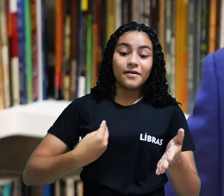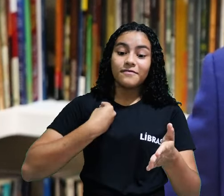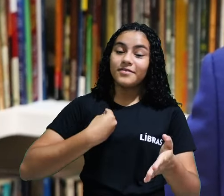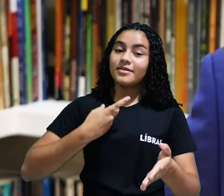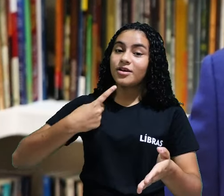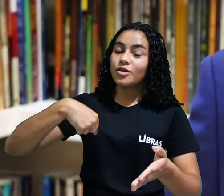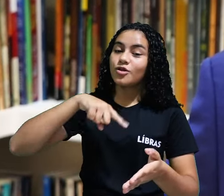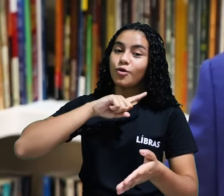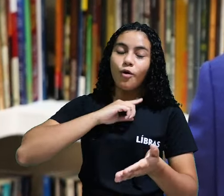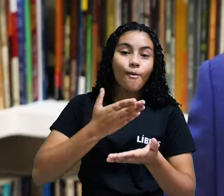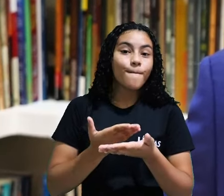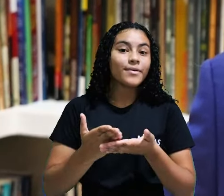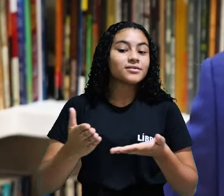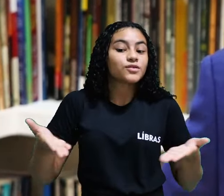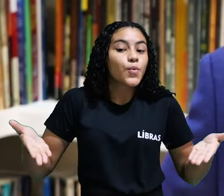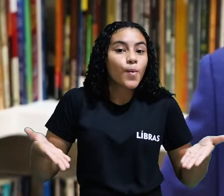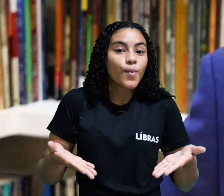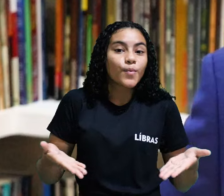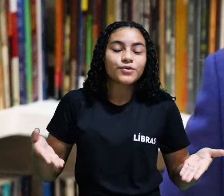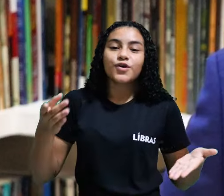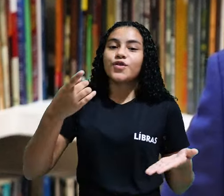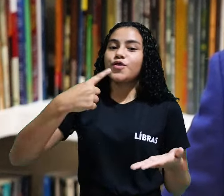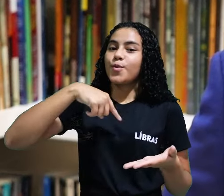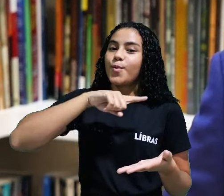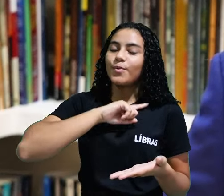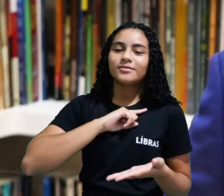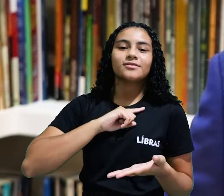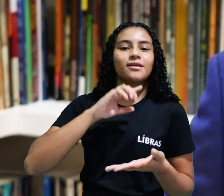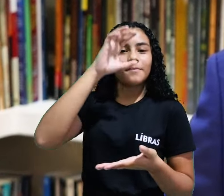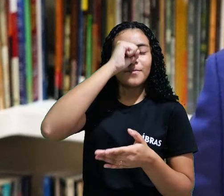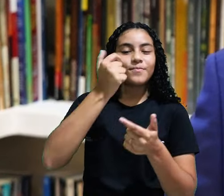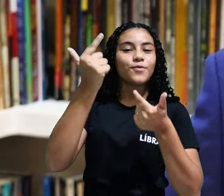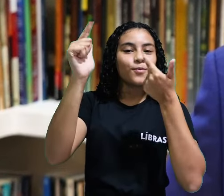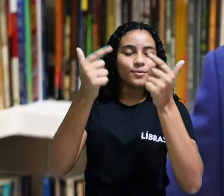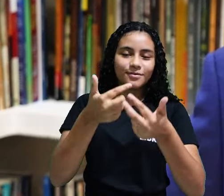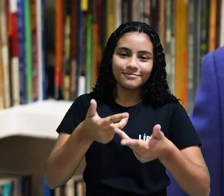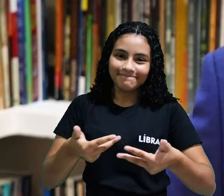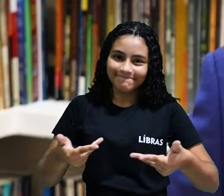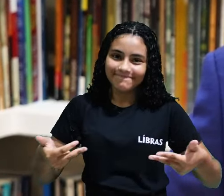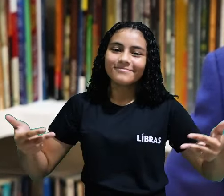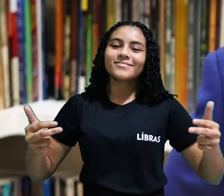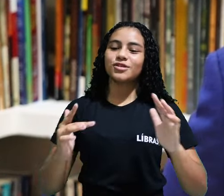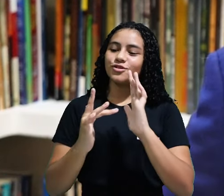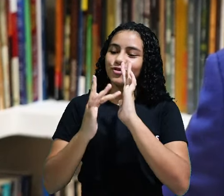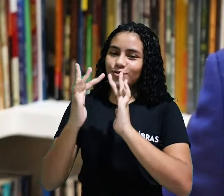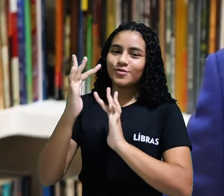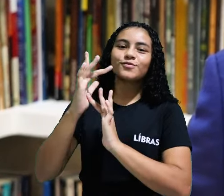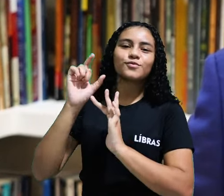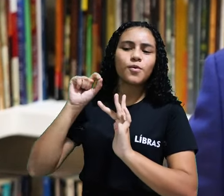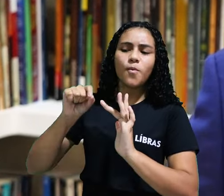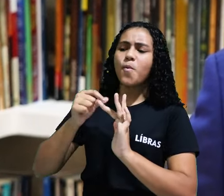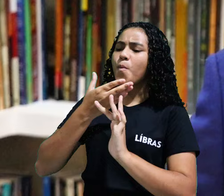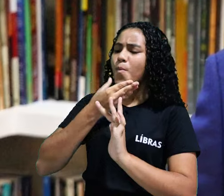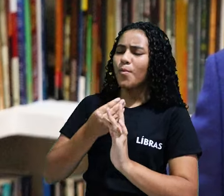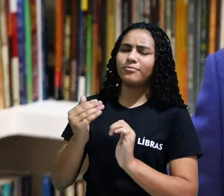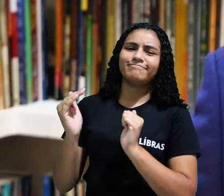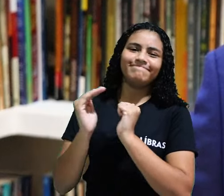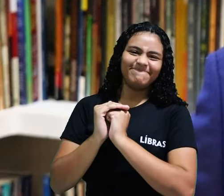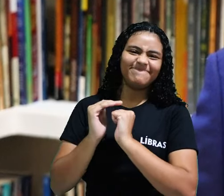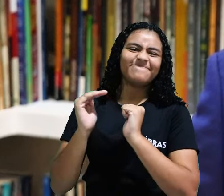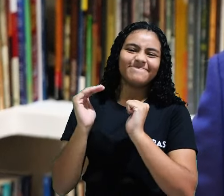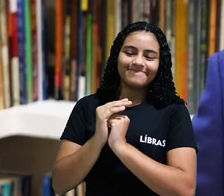que estamos iniciando hoje, aprenderemos, entre outras coisas, que Jesus foi um homem de